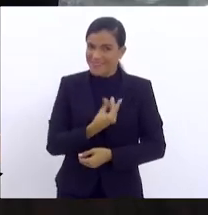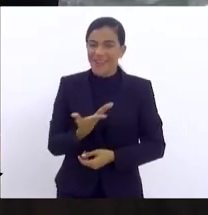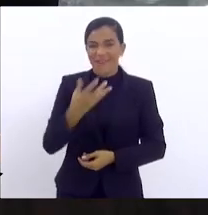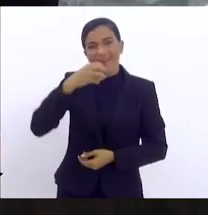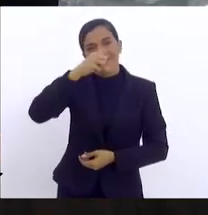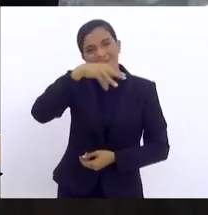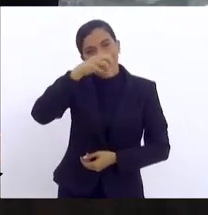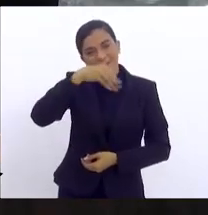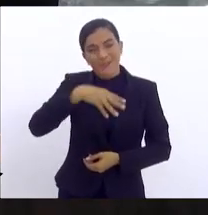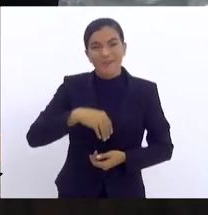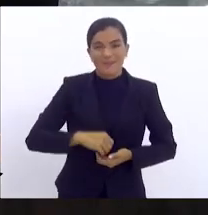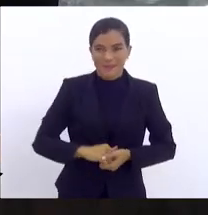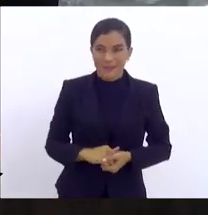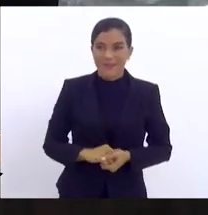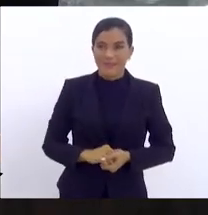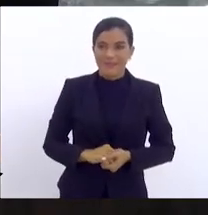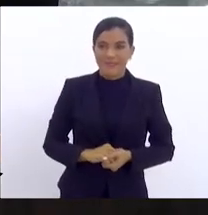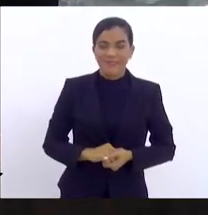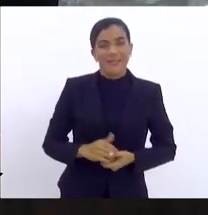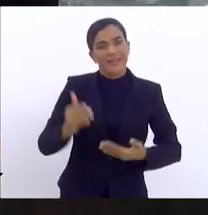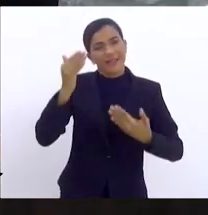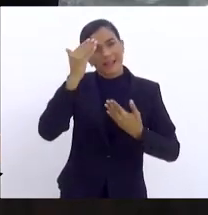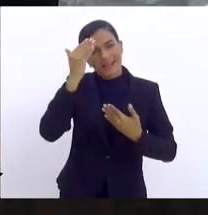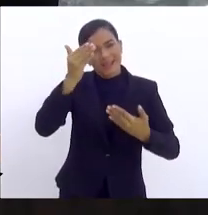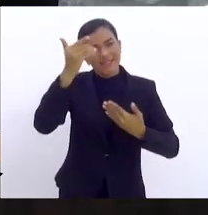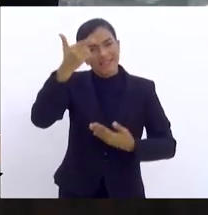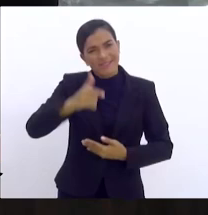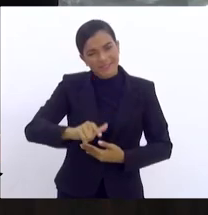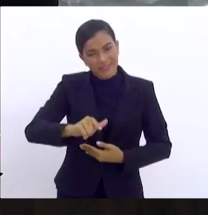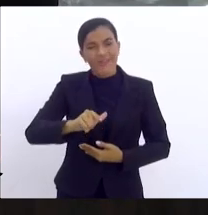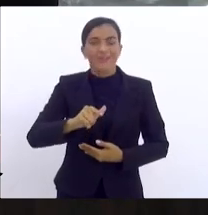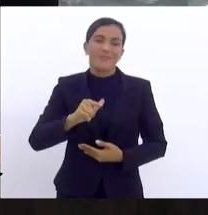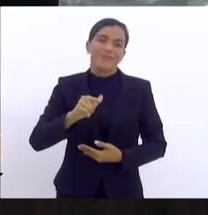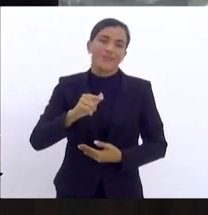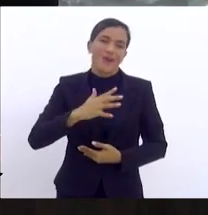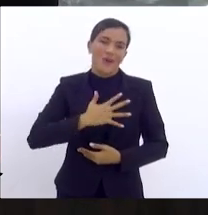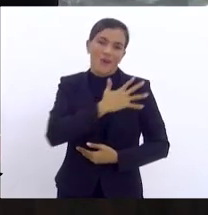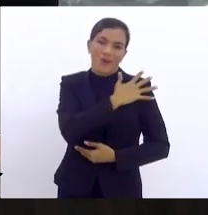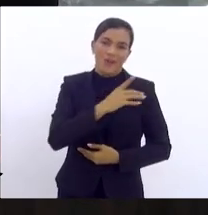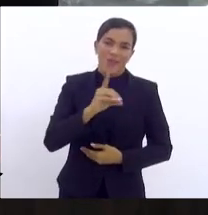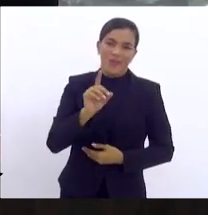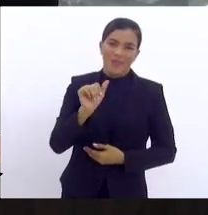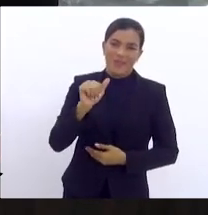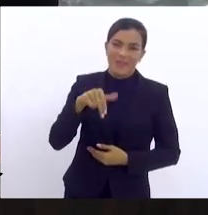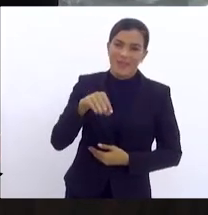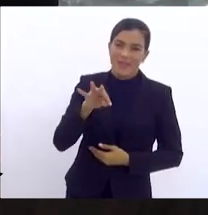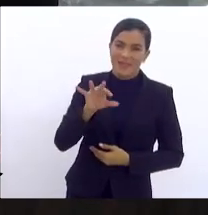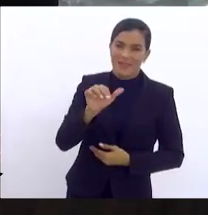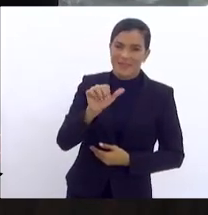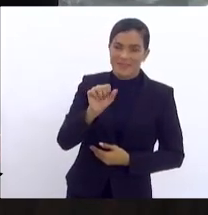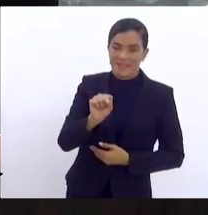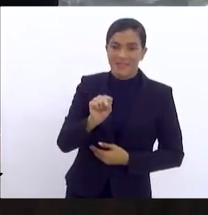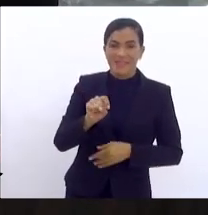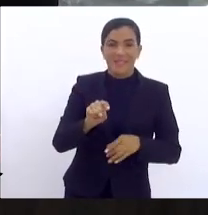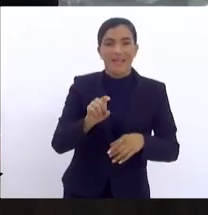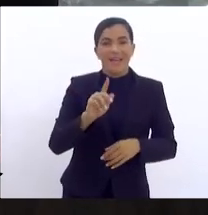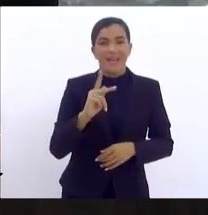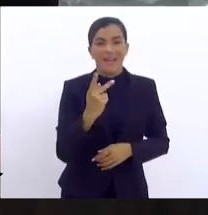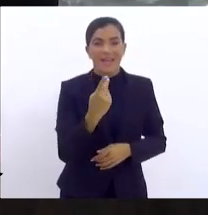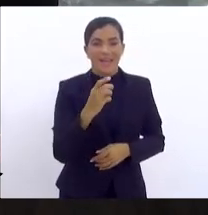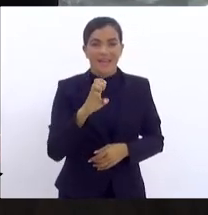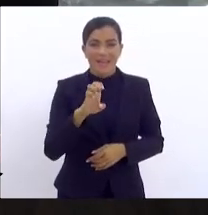absurdo e agradecer mais uma vez ao coronel danço O coronel Heitor a questão tirar